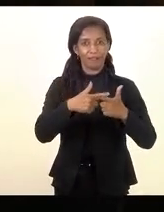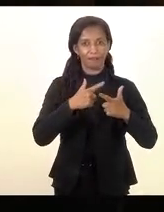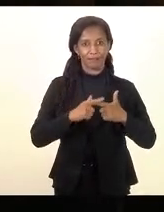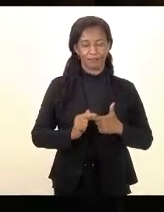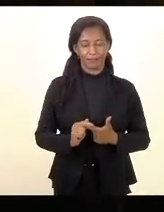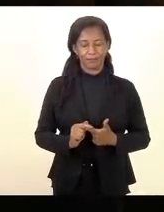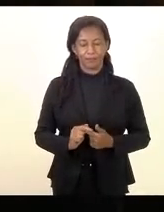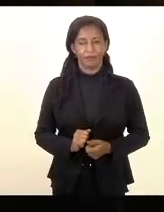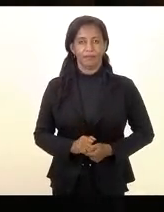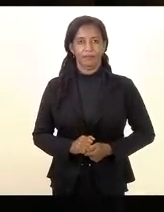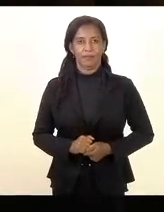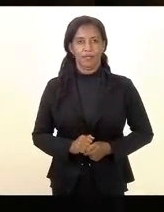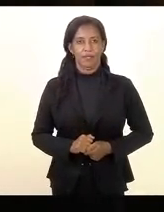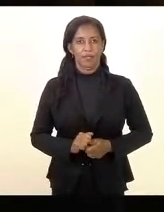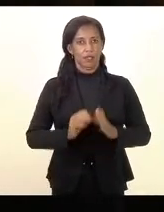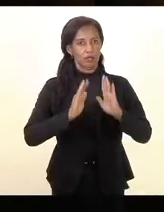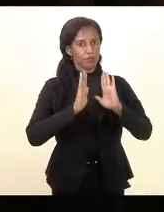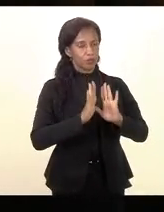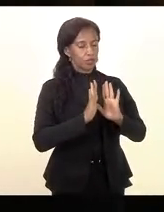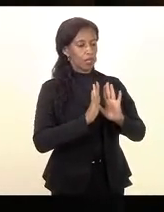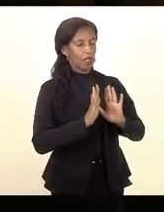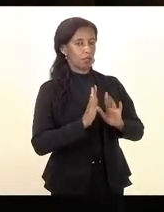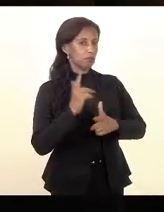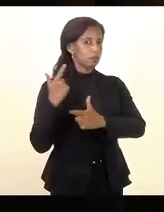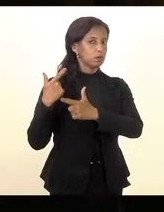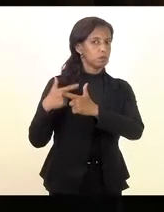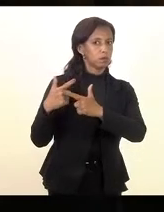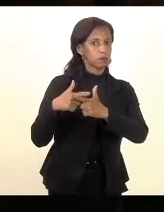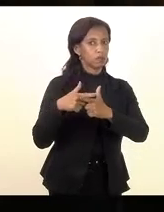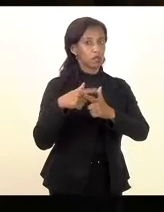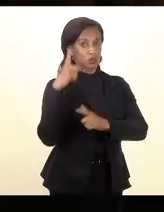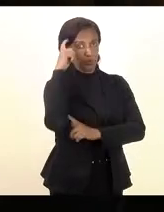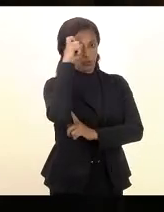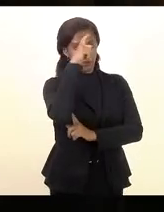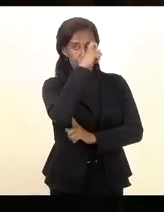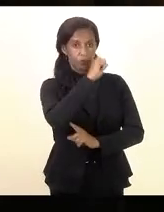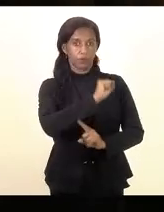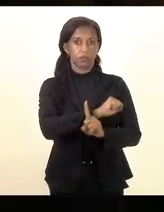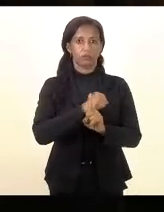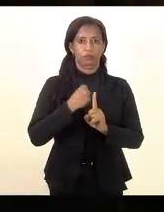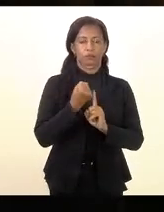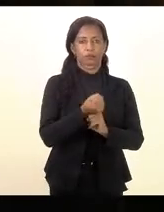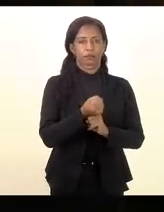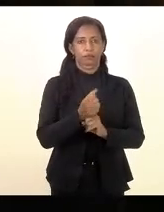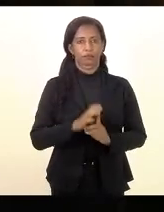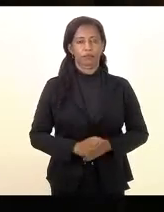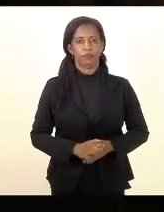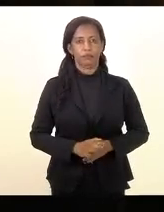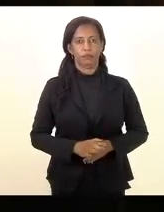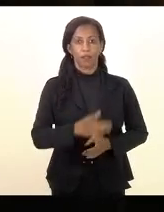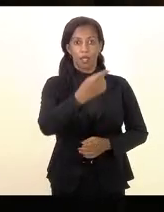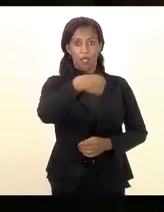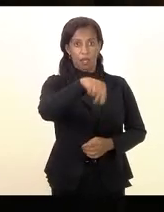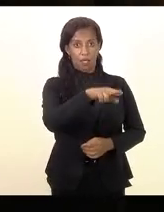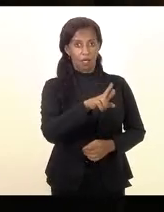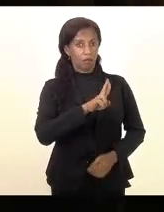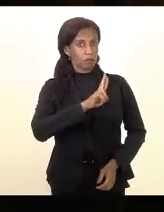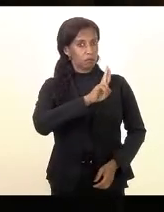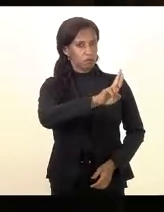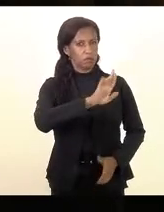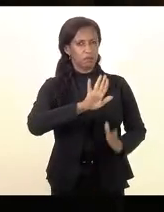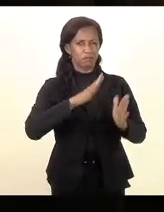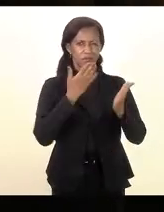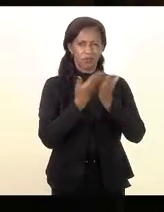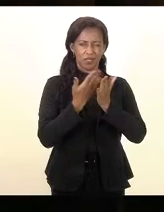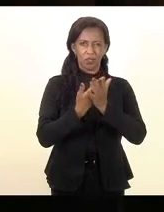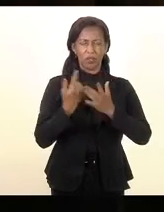de profunda e complexa vulnerabilidade social a eles a resposta da escola a eles a